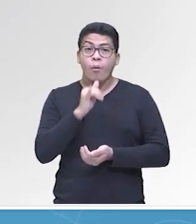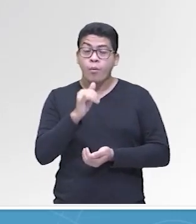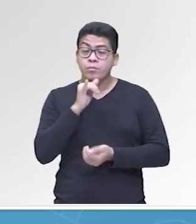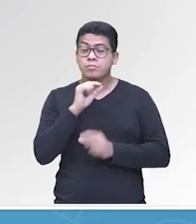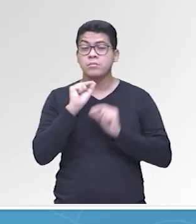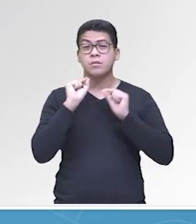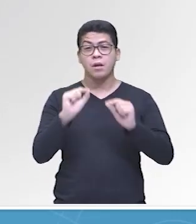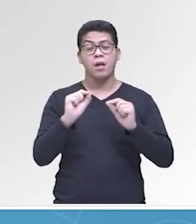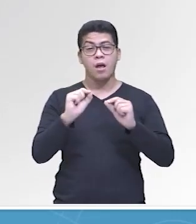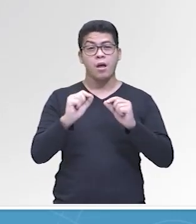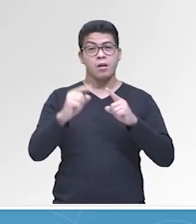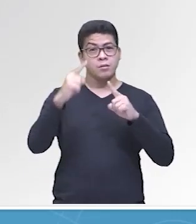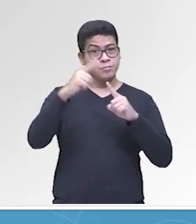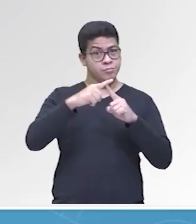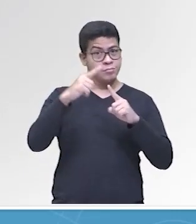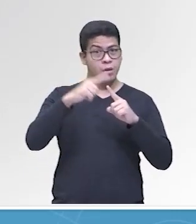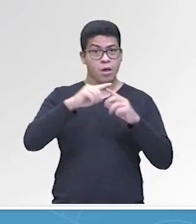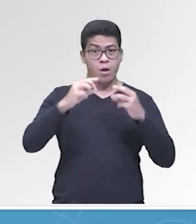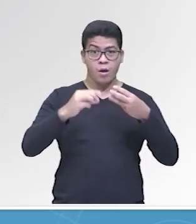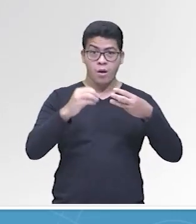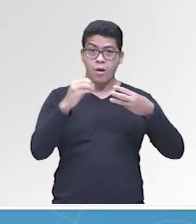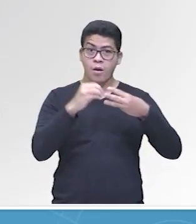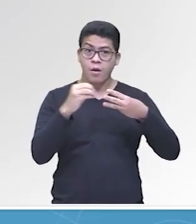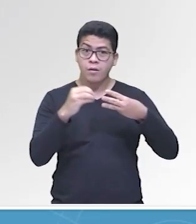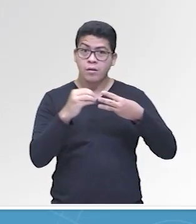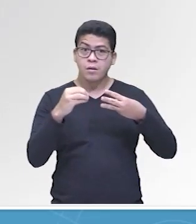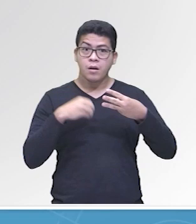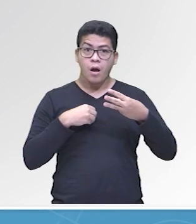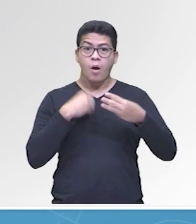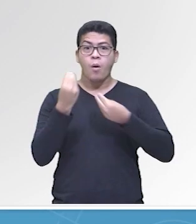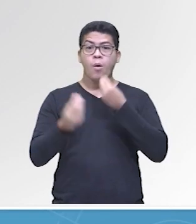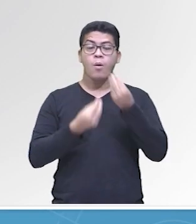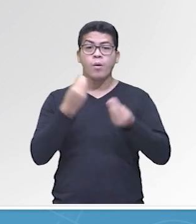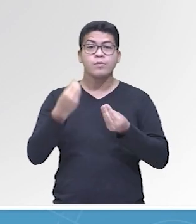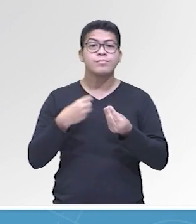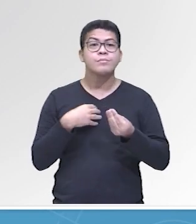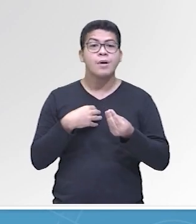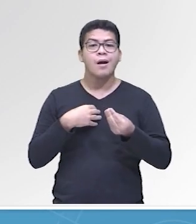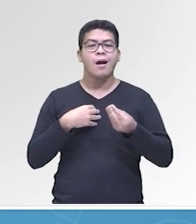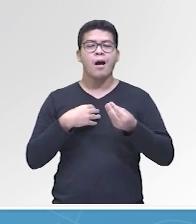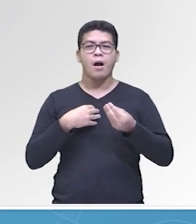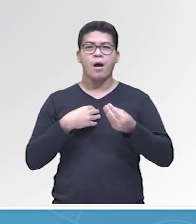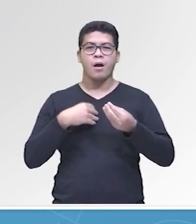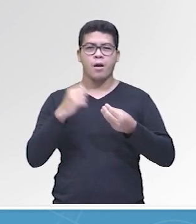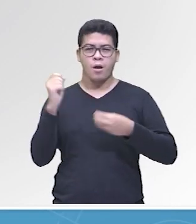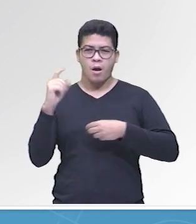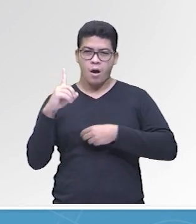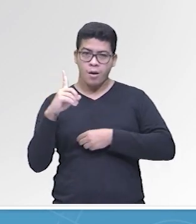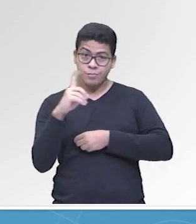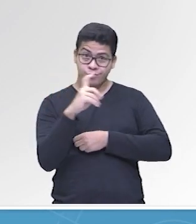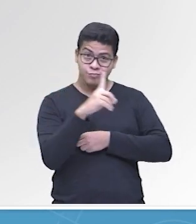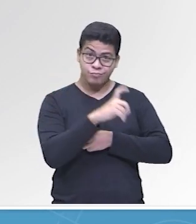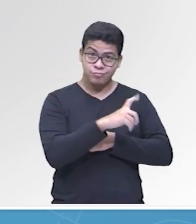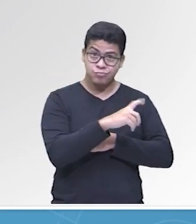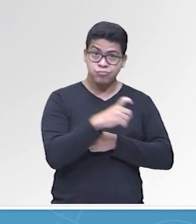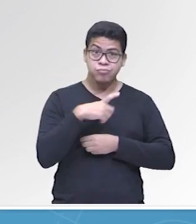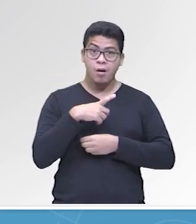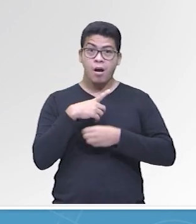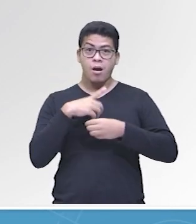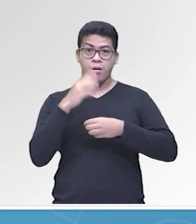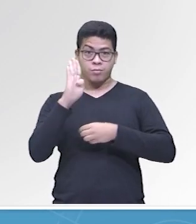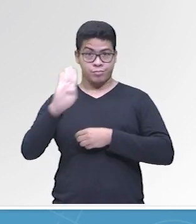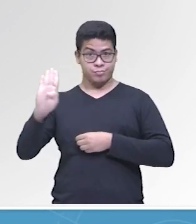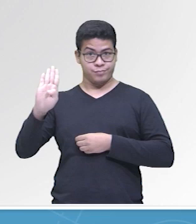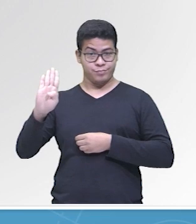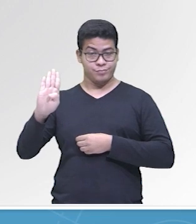tipo de célula são as células bacterianas, né? A própria bactéria, é um tipo